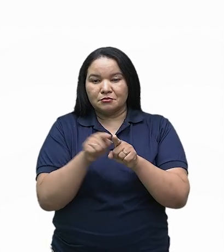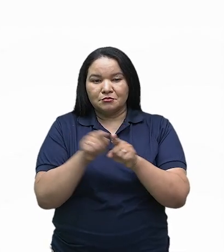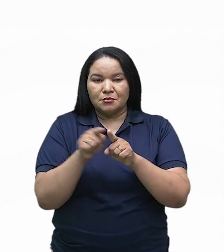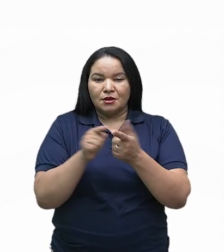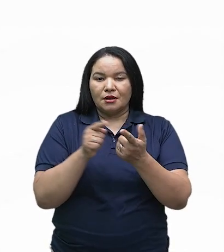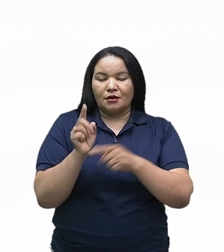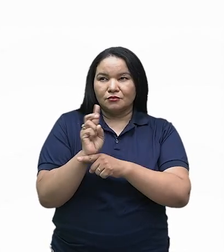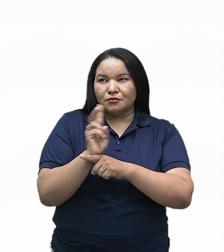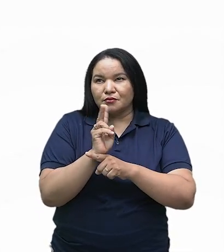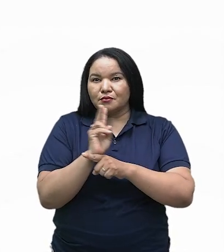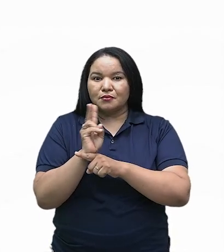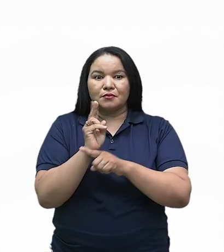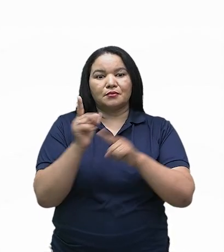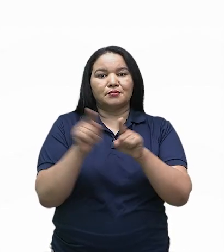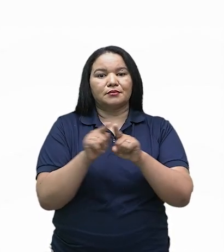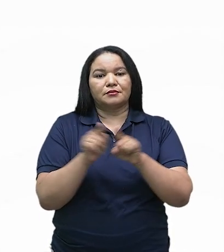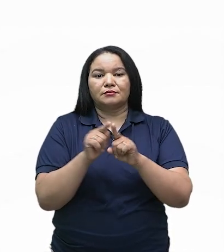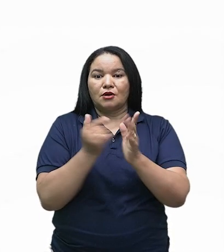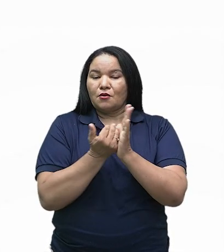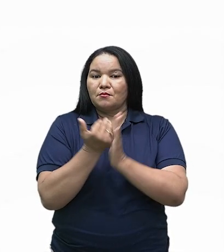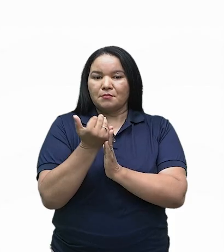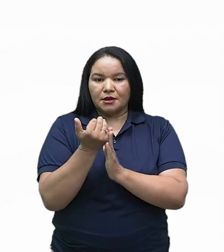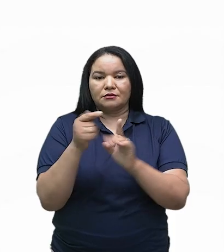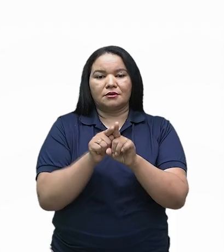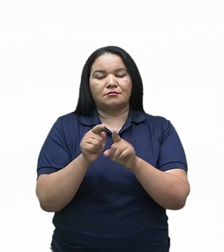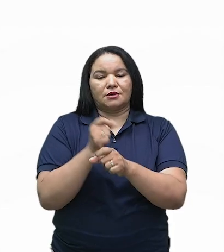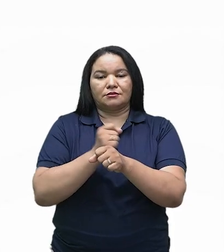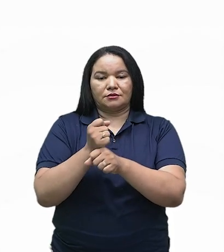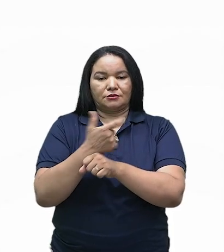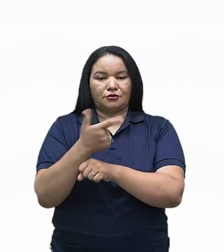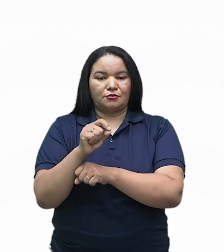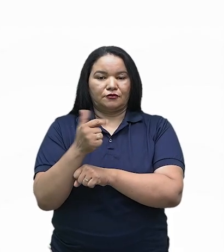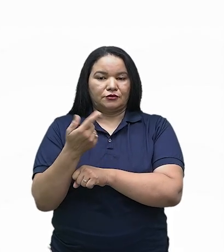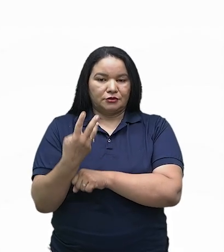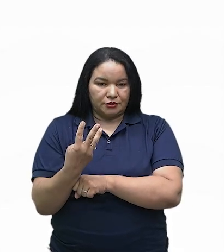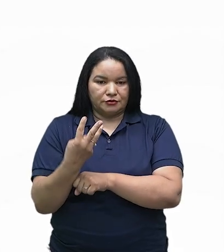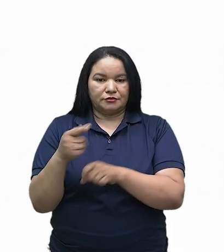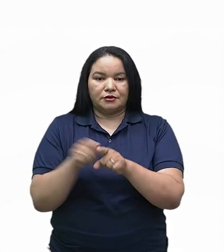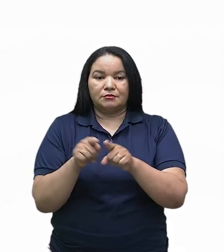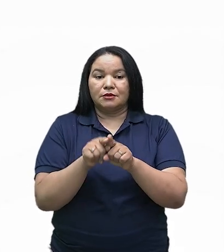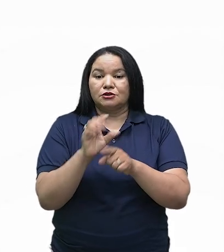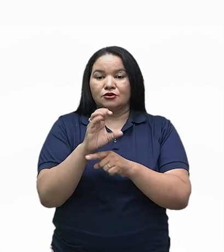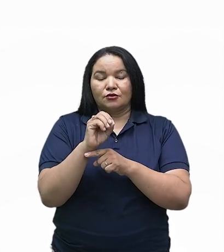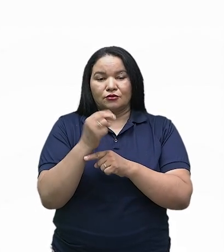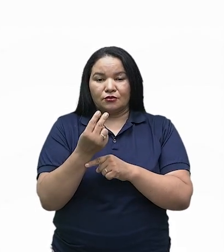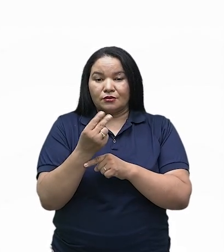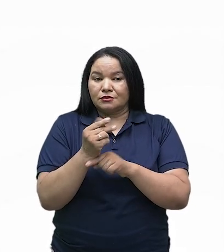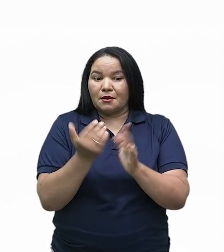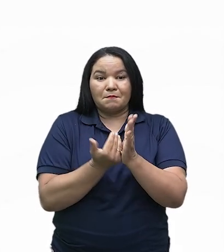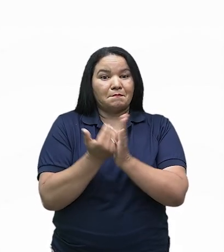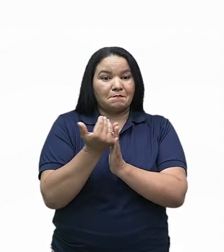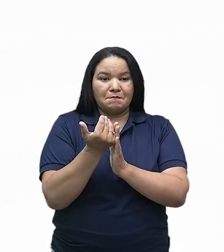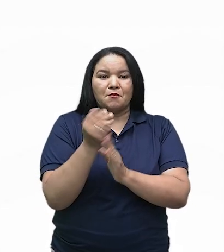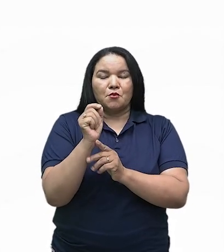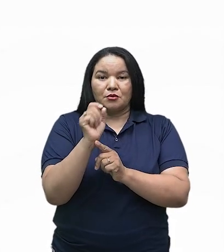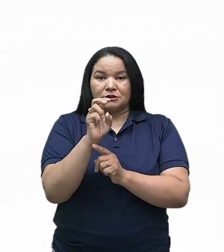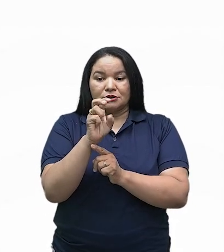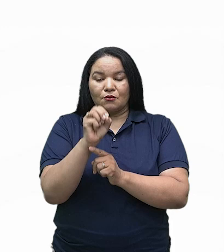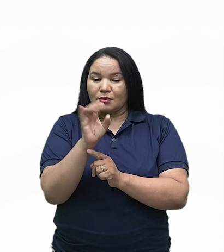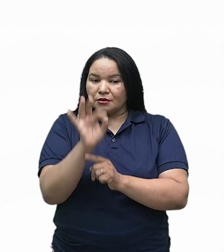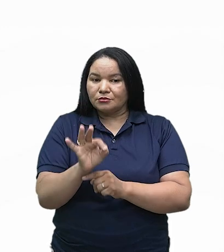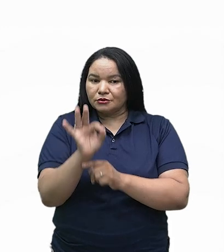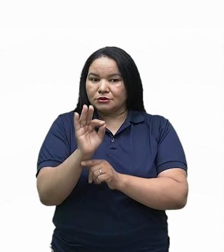indicam o crescimento em 2023, sendo que o nível de dióxido de carbono, que é o CO2, ele está 50%